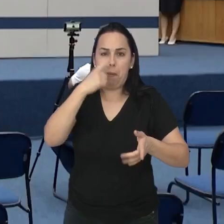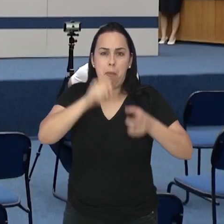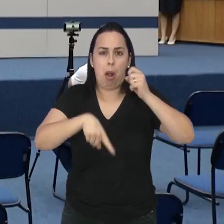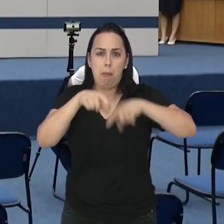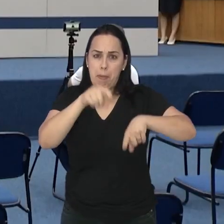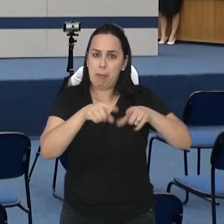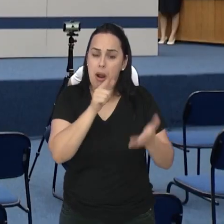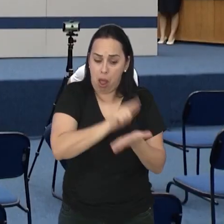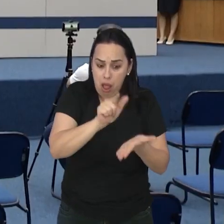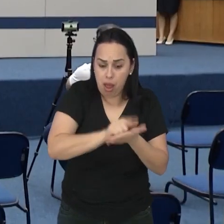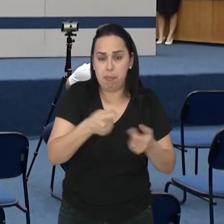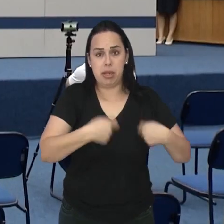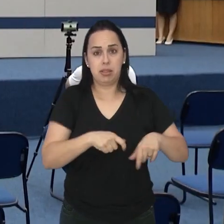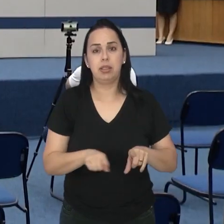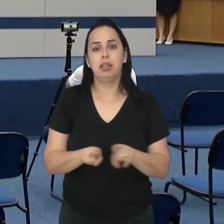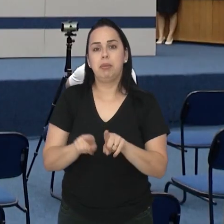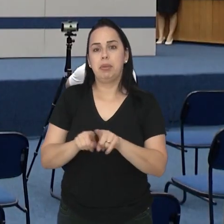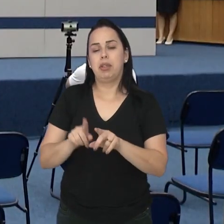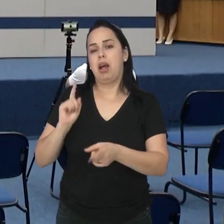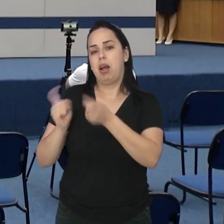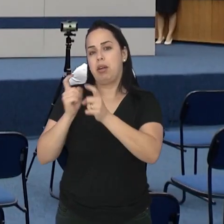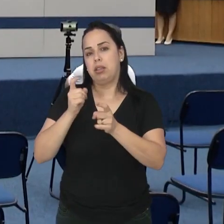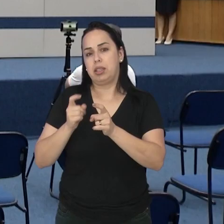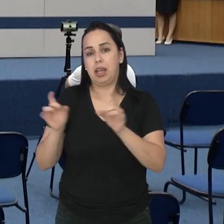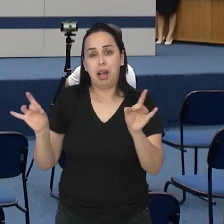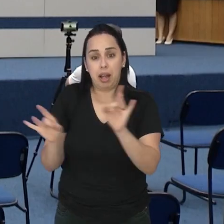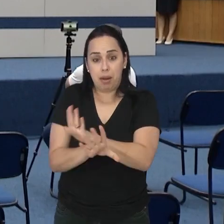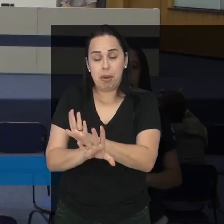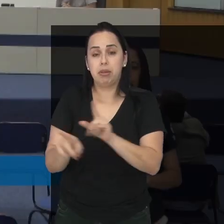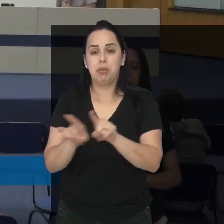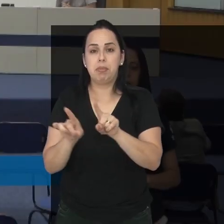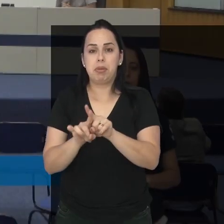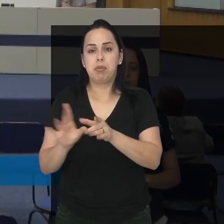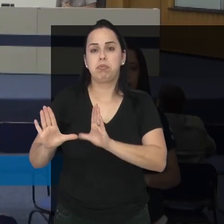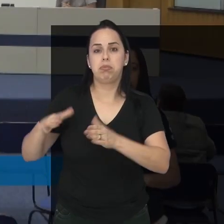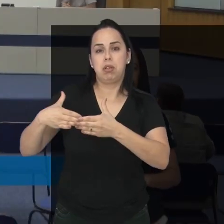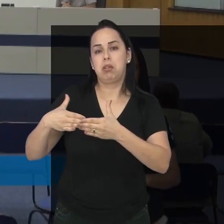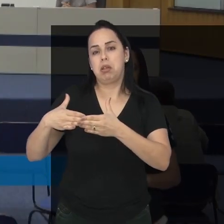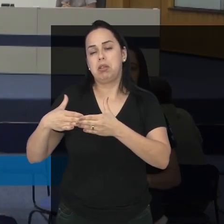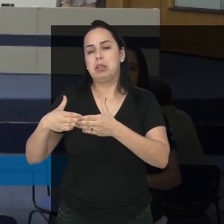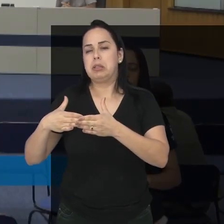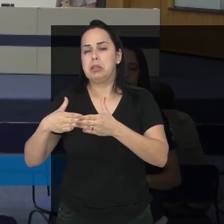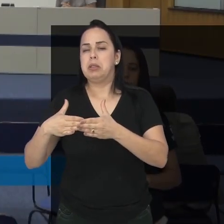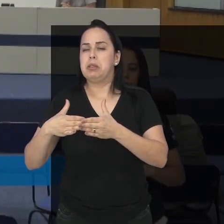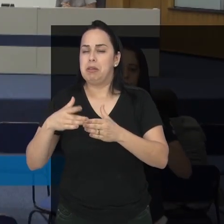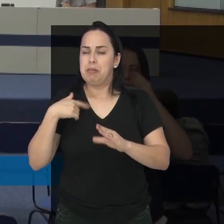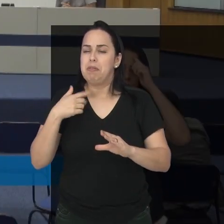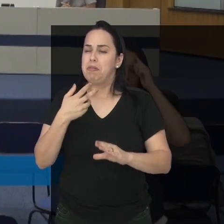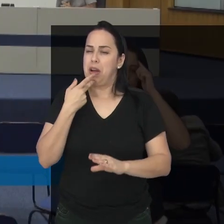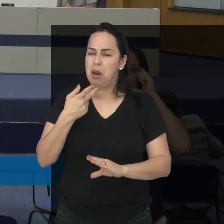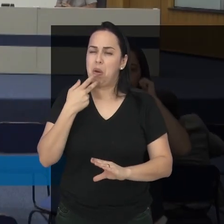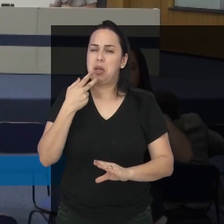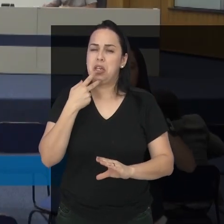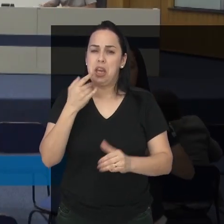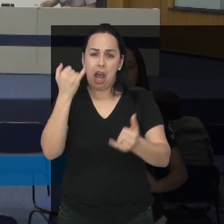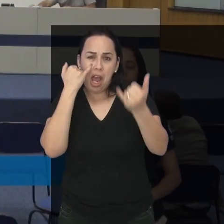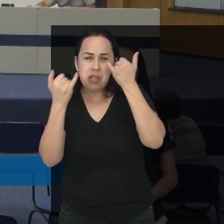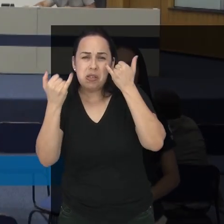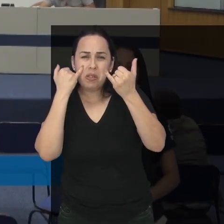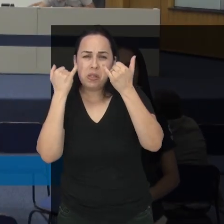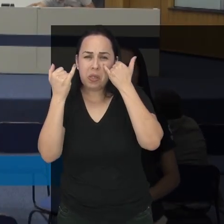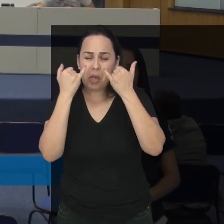Campos. Durante a reunião que marcou o encerramento da CI da Sabesp, a comissão também relatou dificuldades de acesso